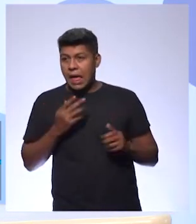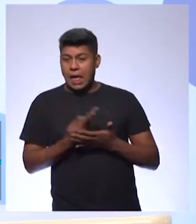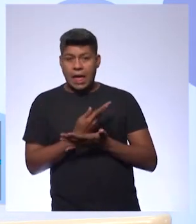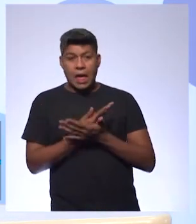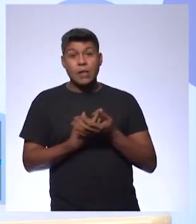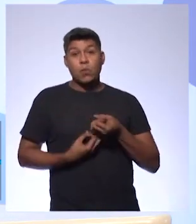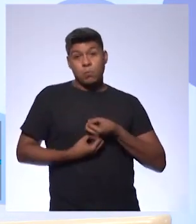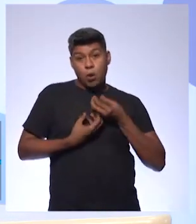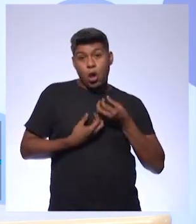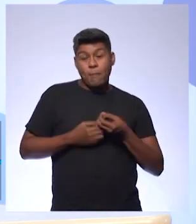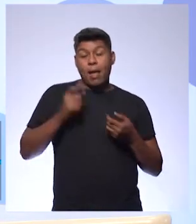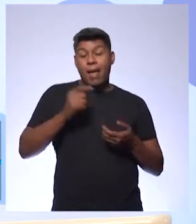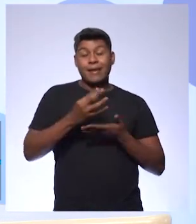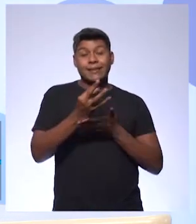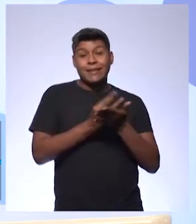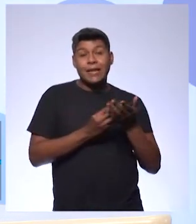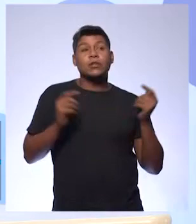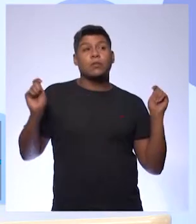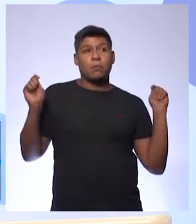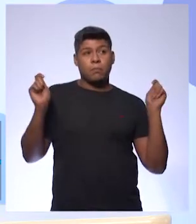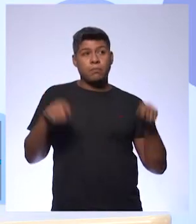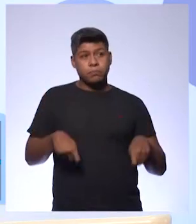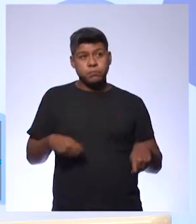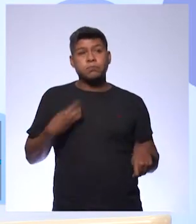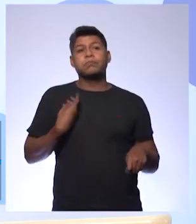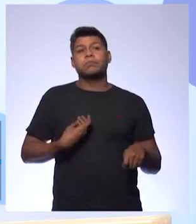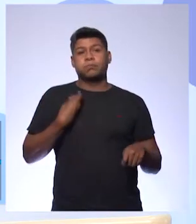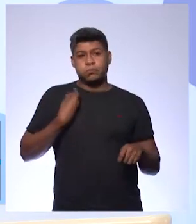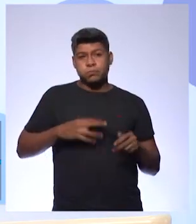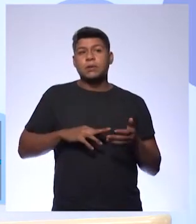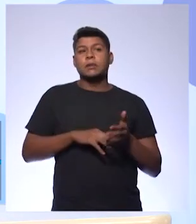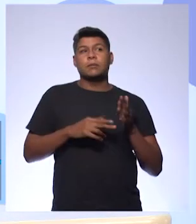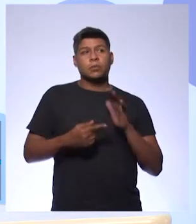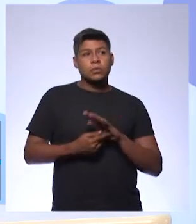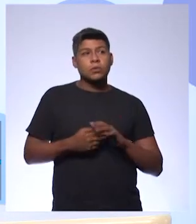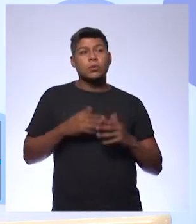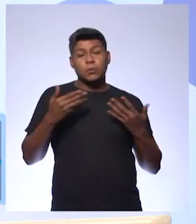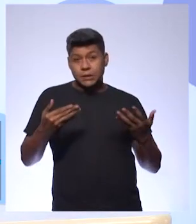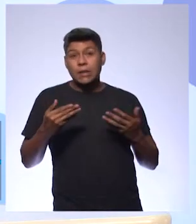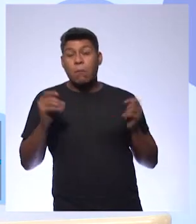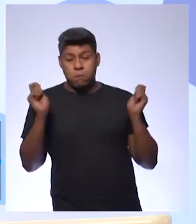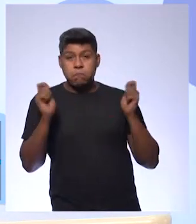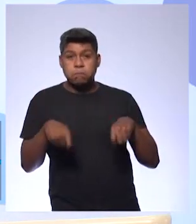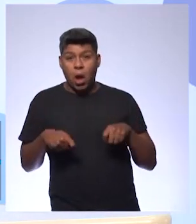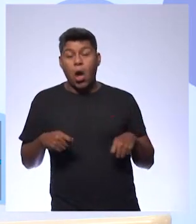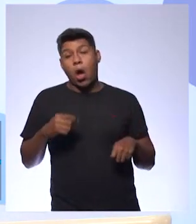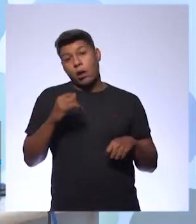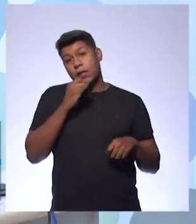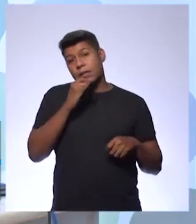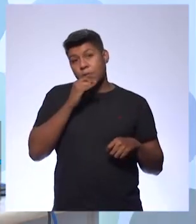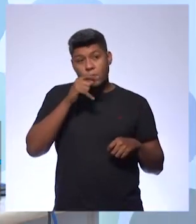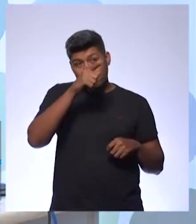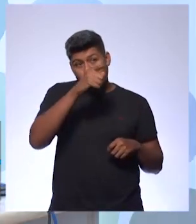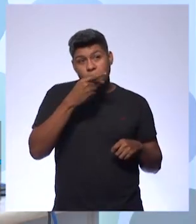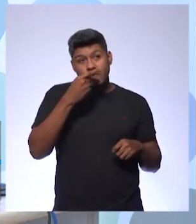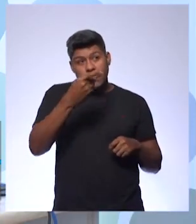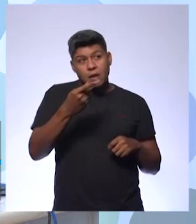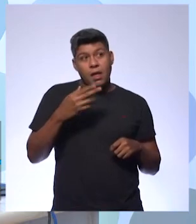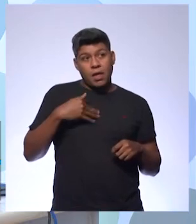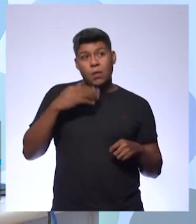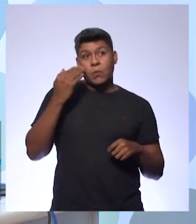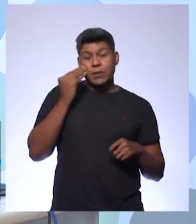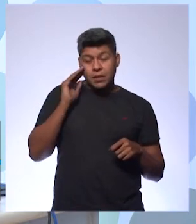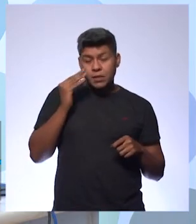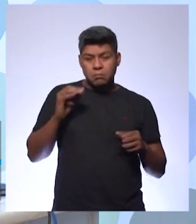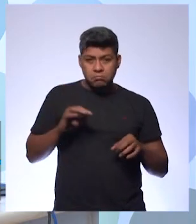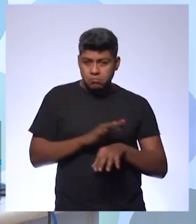poema o texto te permite Uhum. interpretações. Não, então, aquilo que ele te permite, não você dizer, mas eu entendi isso,